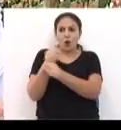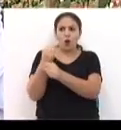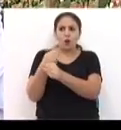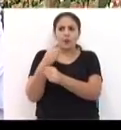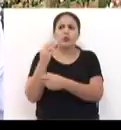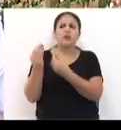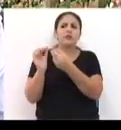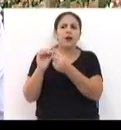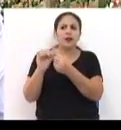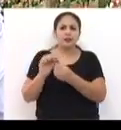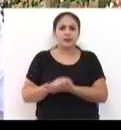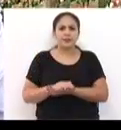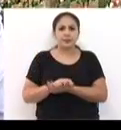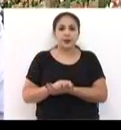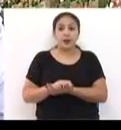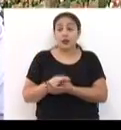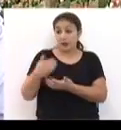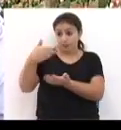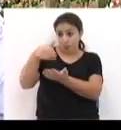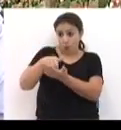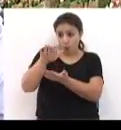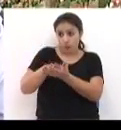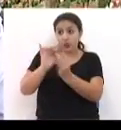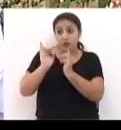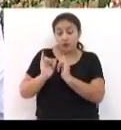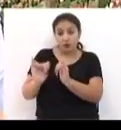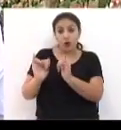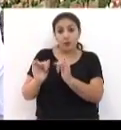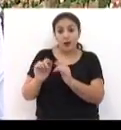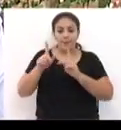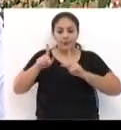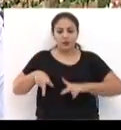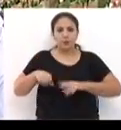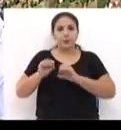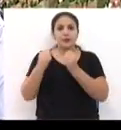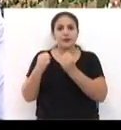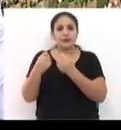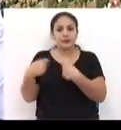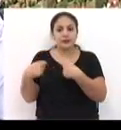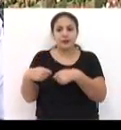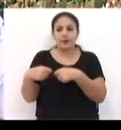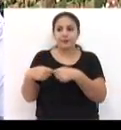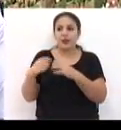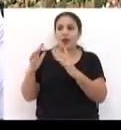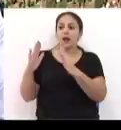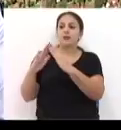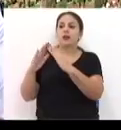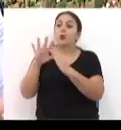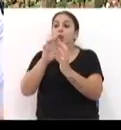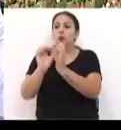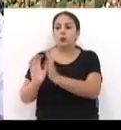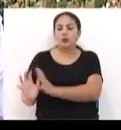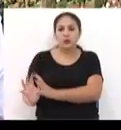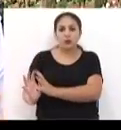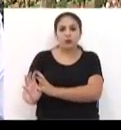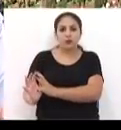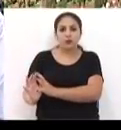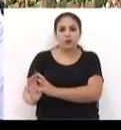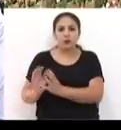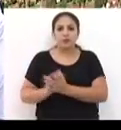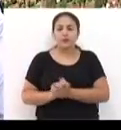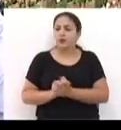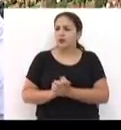vocês notificam, dão a multa e o cara tem que fazer a destruição dessa parte dessa obra? Ela disse que não, que a obra fica lá. Então, por que